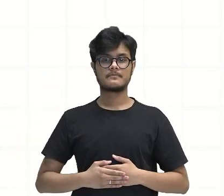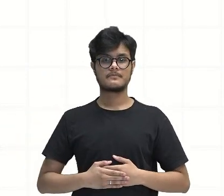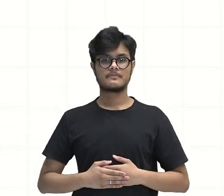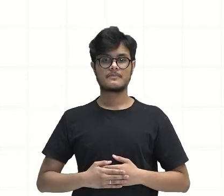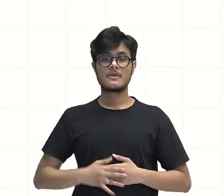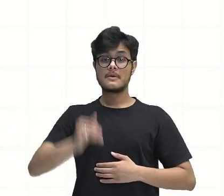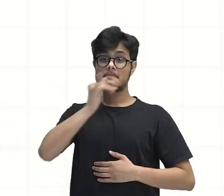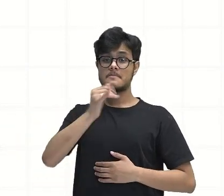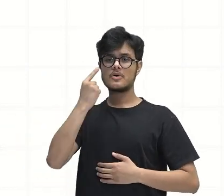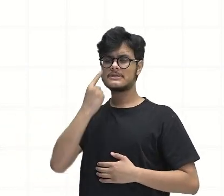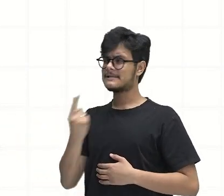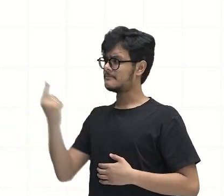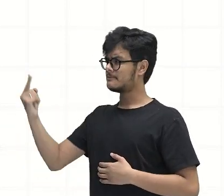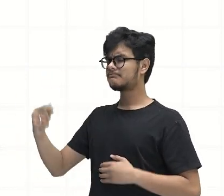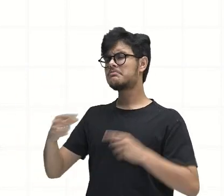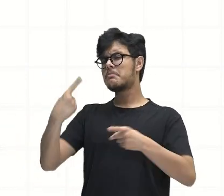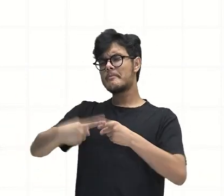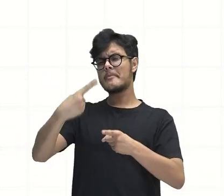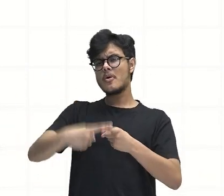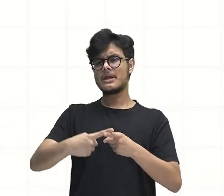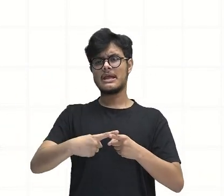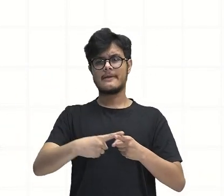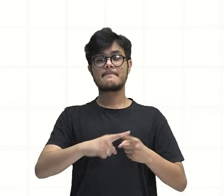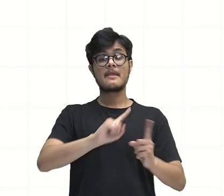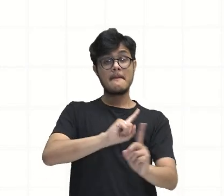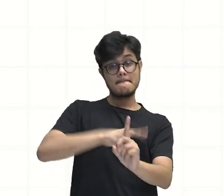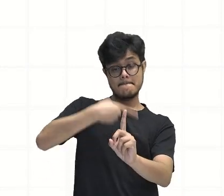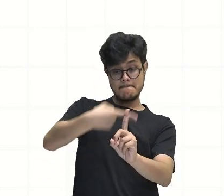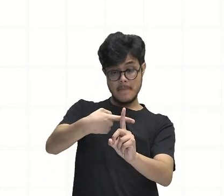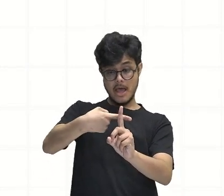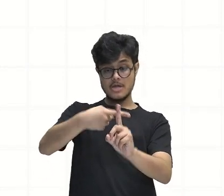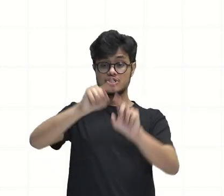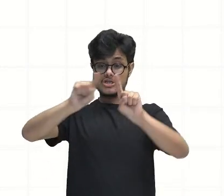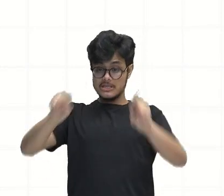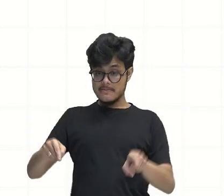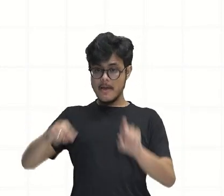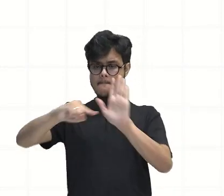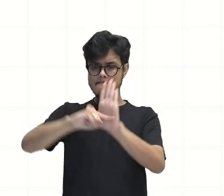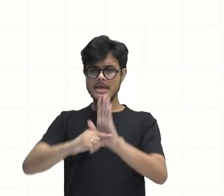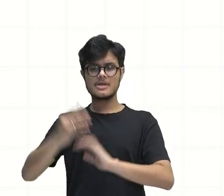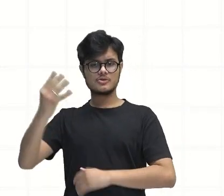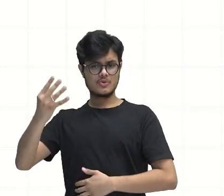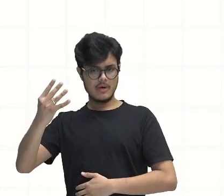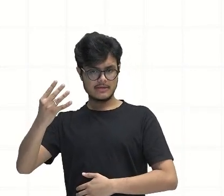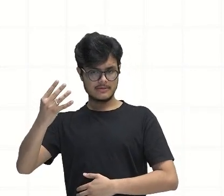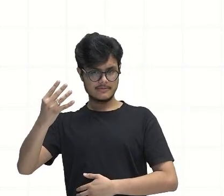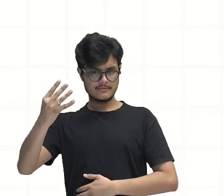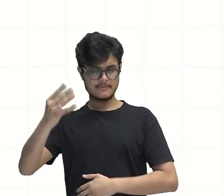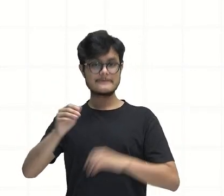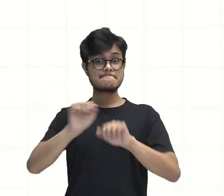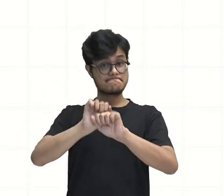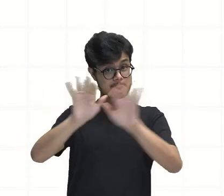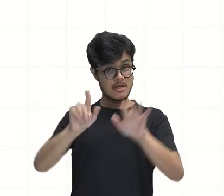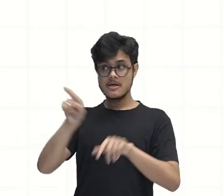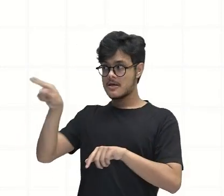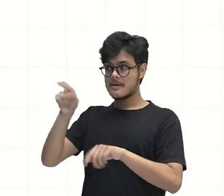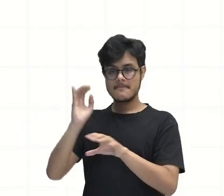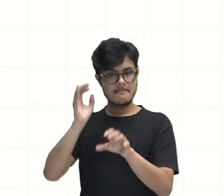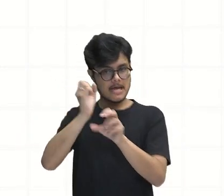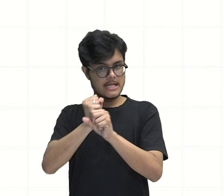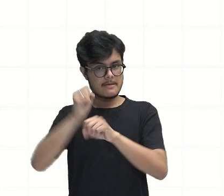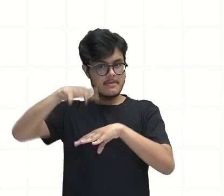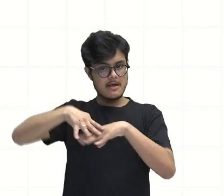até aqui entre parênteses, só para deixar bem claro que essa soma ela é uma soma algébrica. Então, sempre eu vou ter que